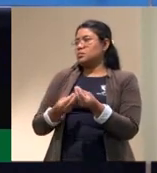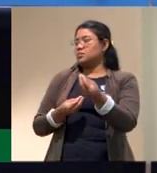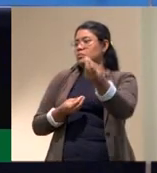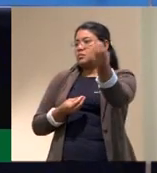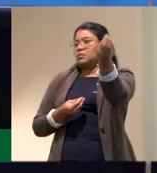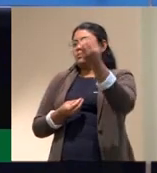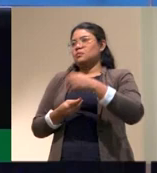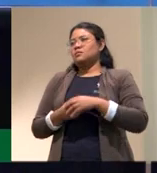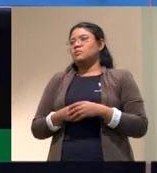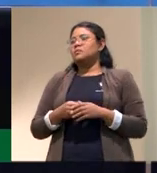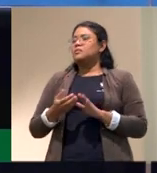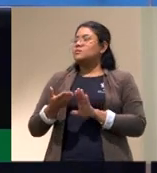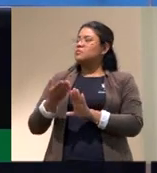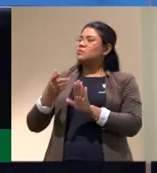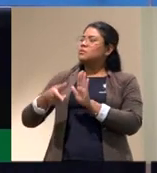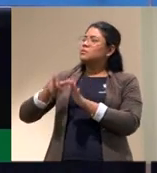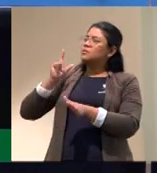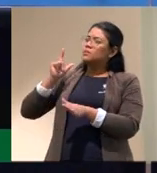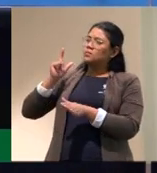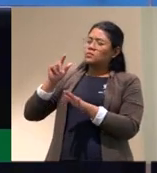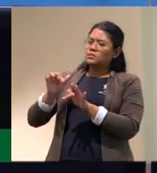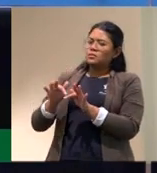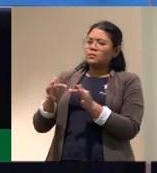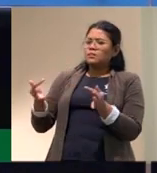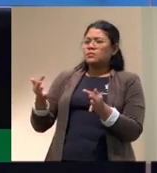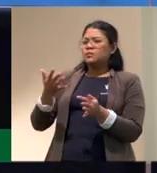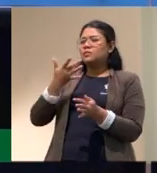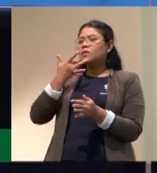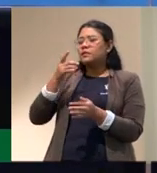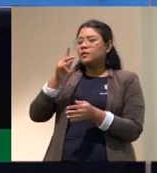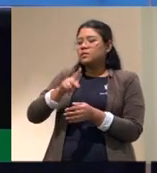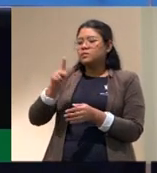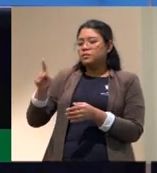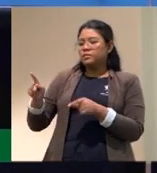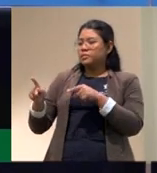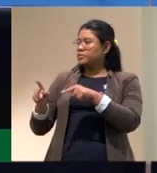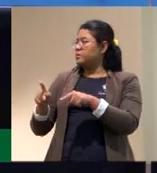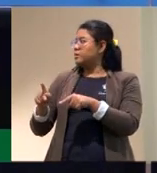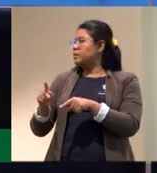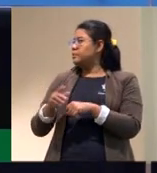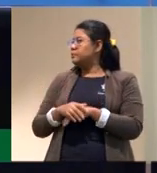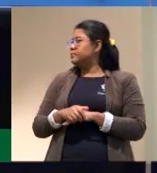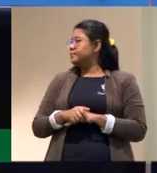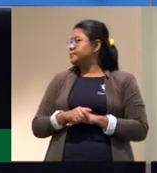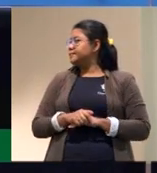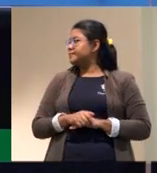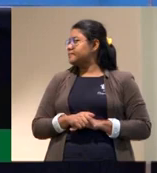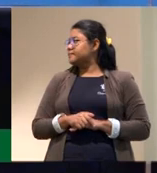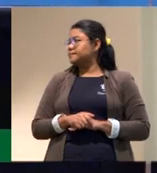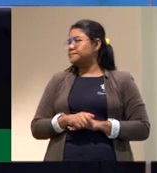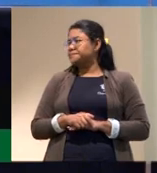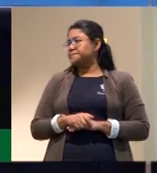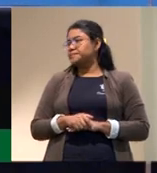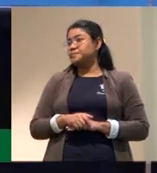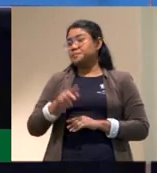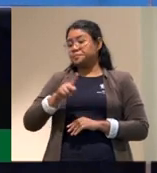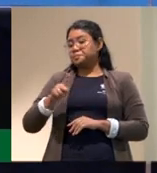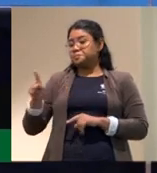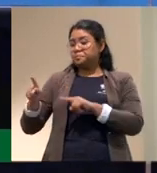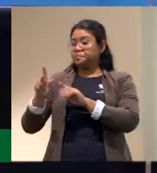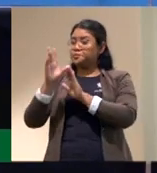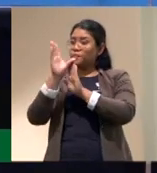Era tudo tão simples, Se a gente pensasse, é professor, é professora, tem um conteúdo para ensinar,